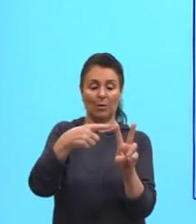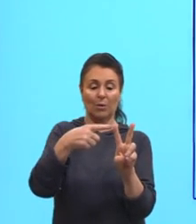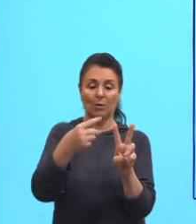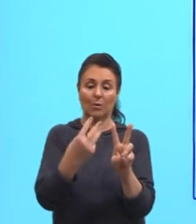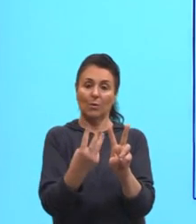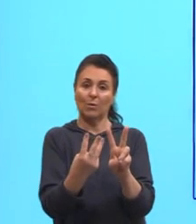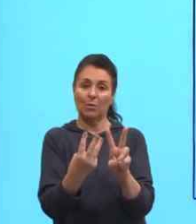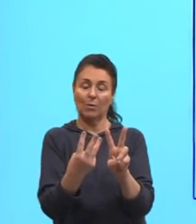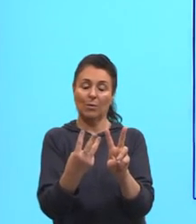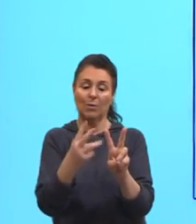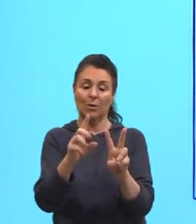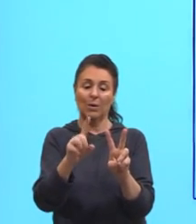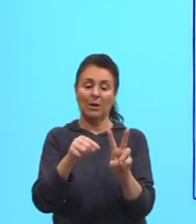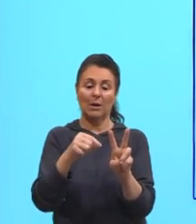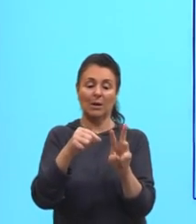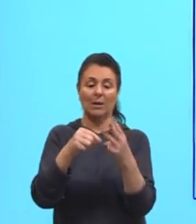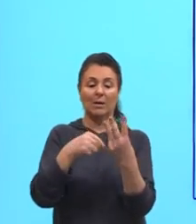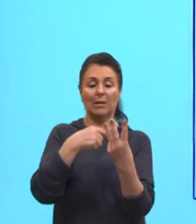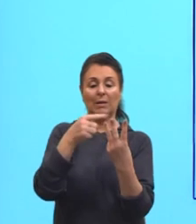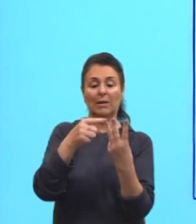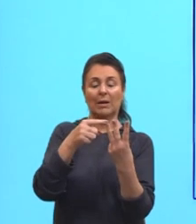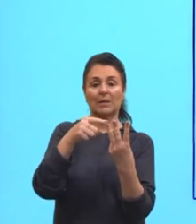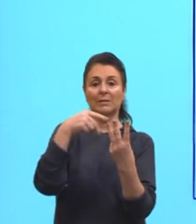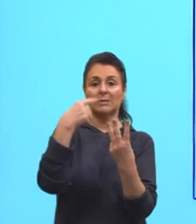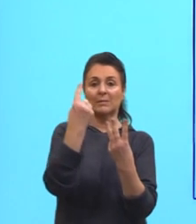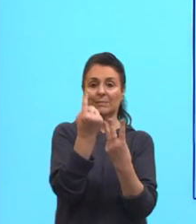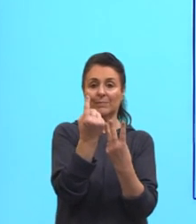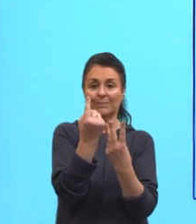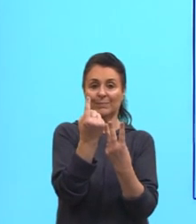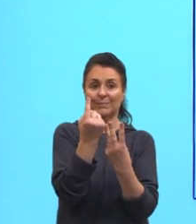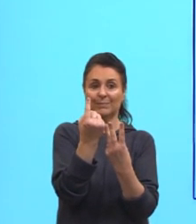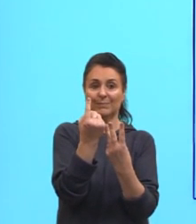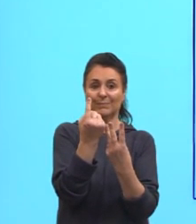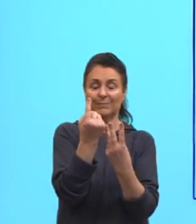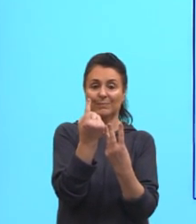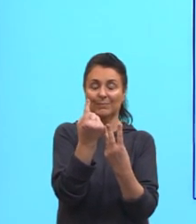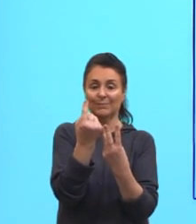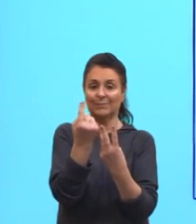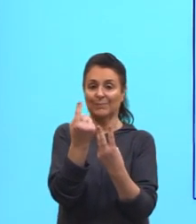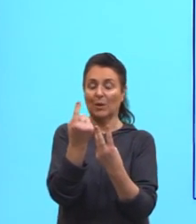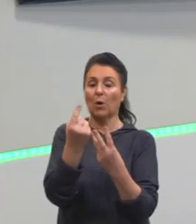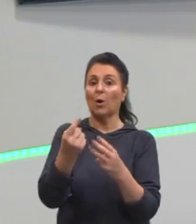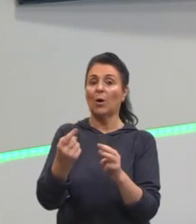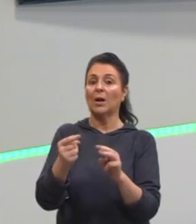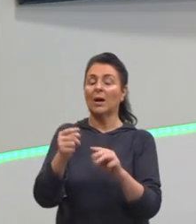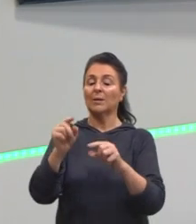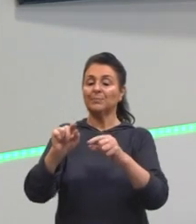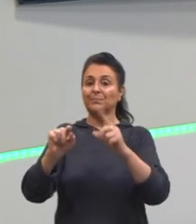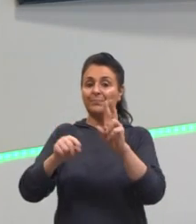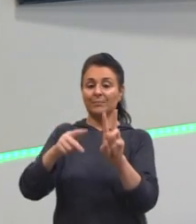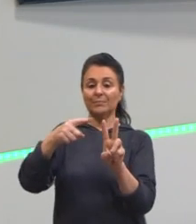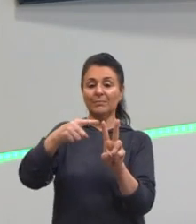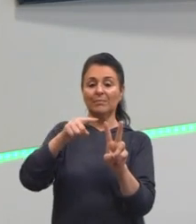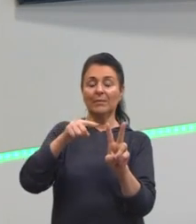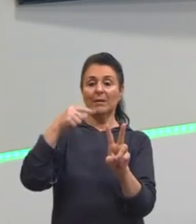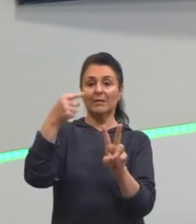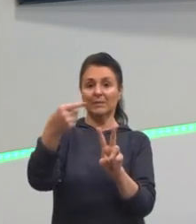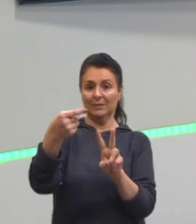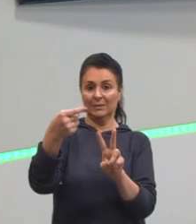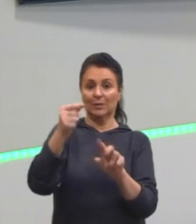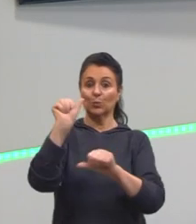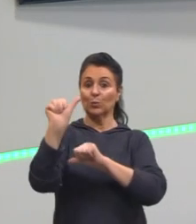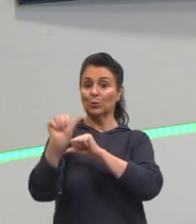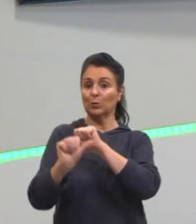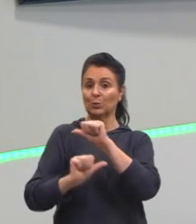elevado um sempre tá expoente fracionário transforme radical o